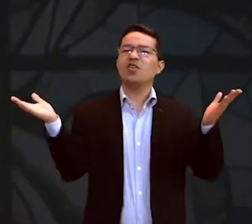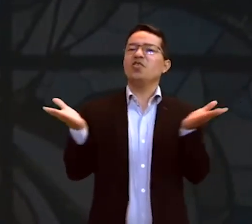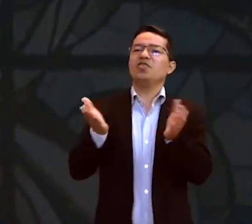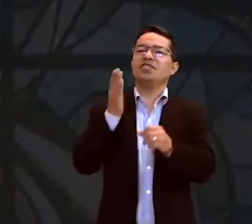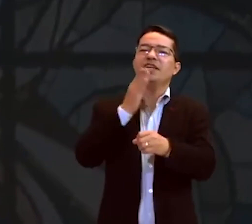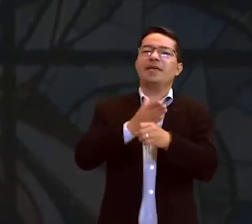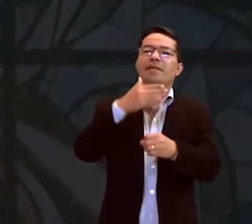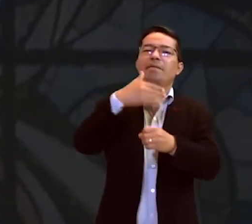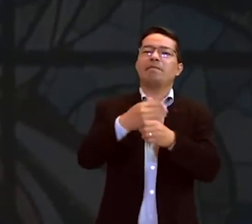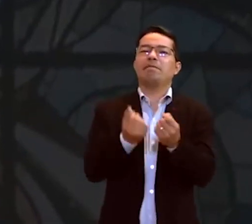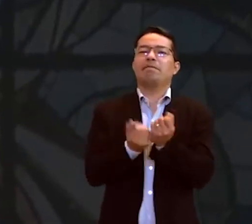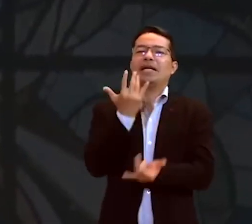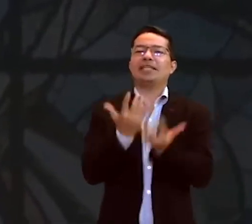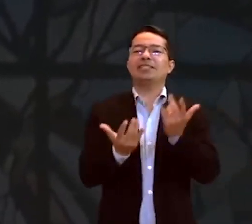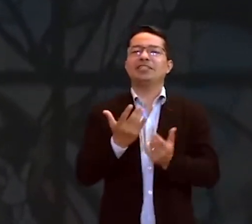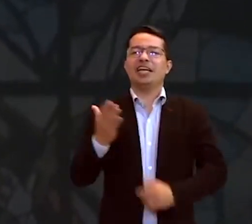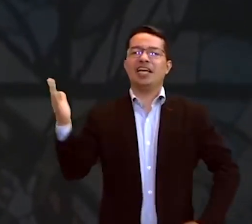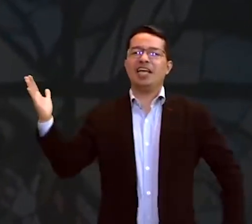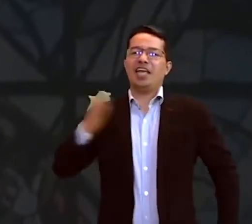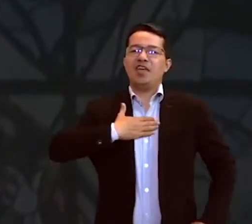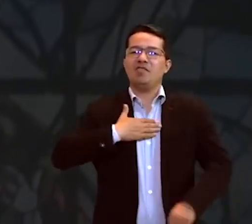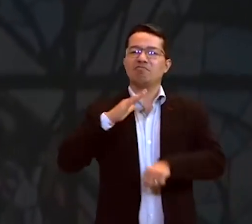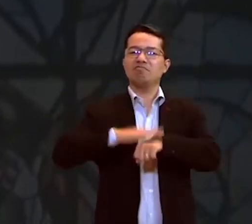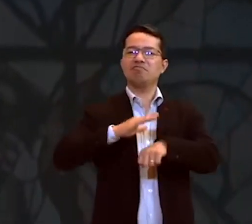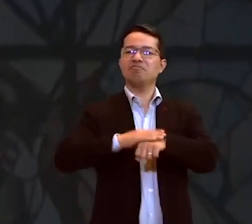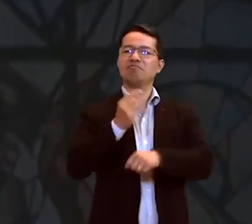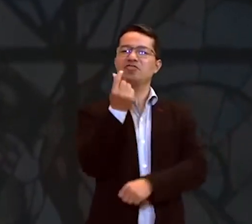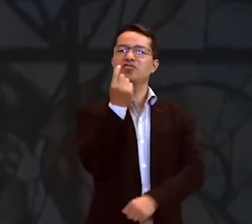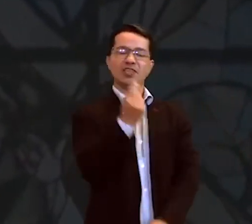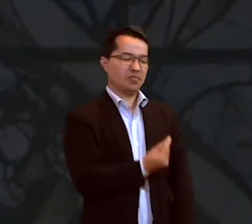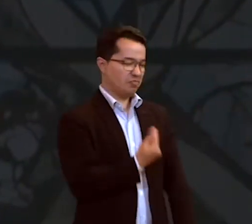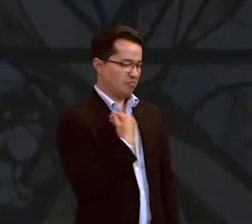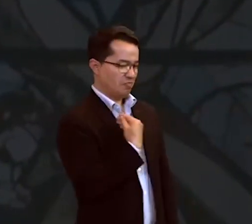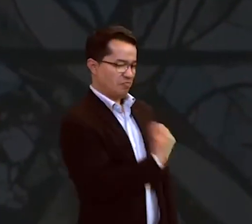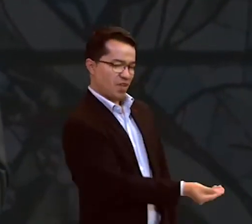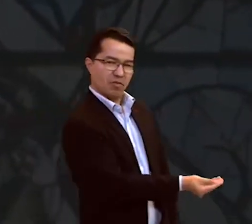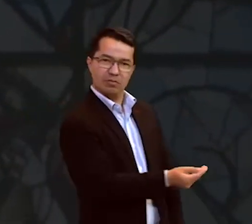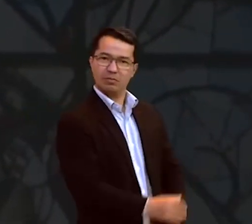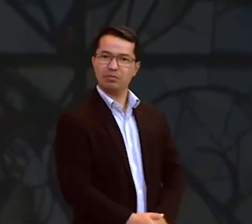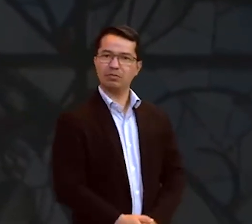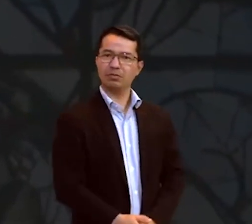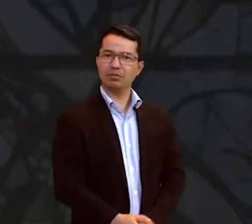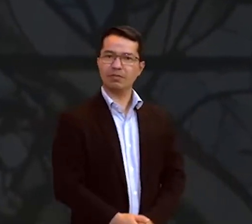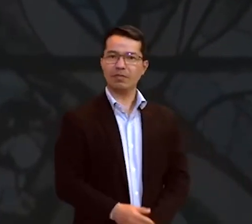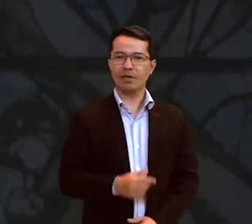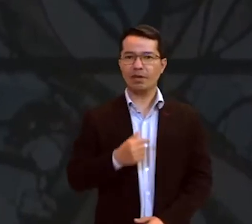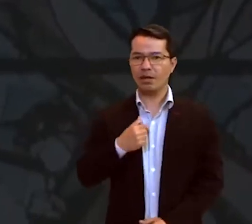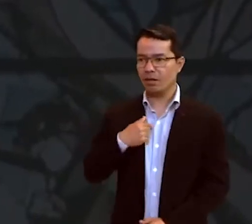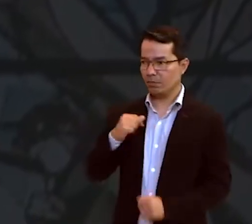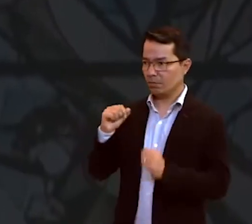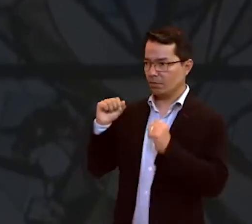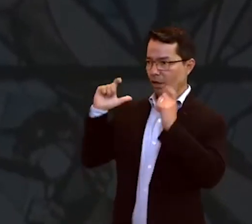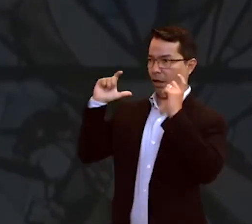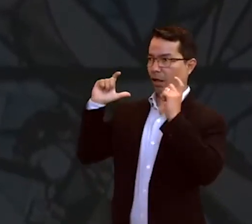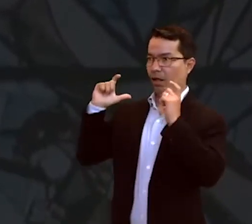batatinha é por conta minha. Pegou o dinheiro e deu. E o dinheiro que ela deu